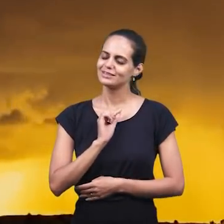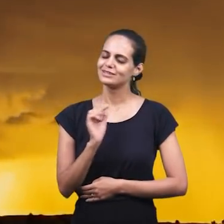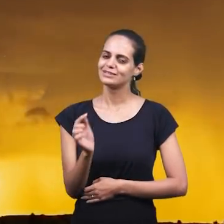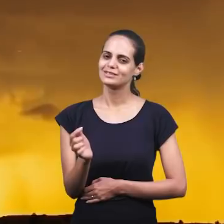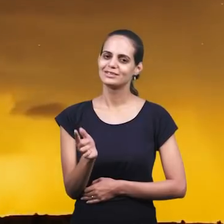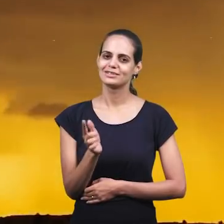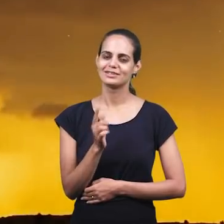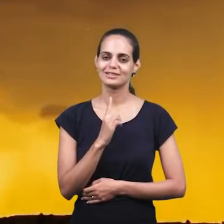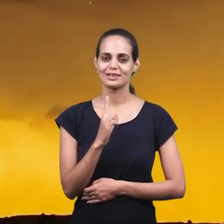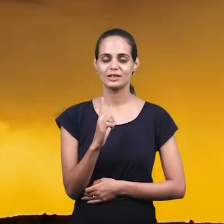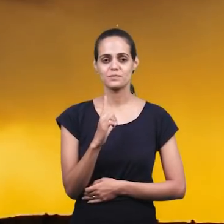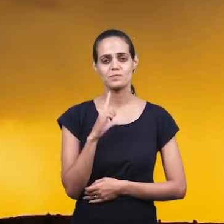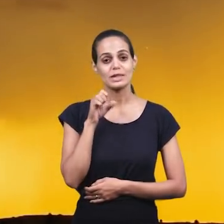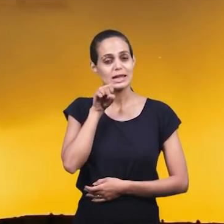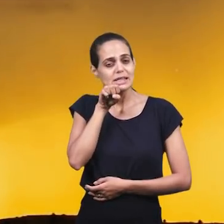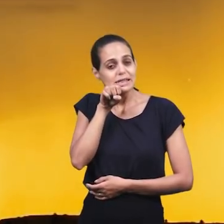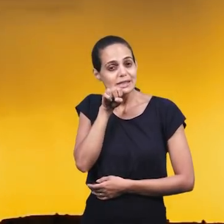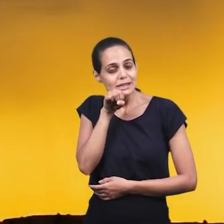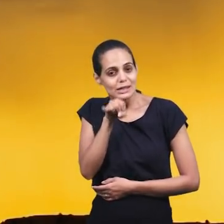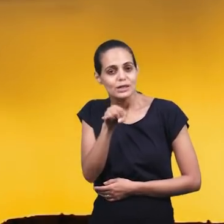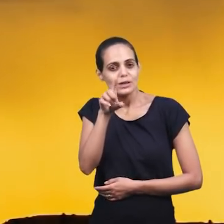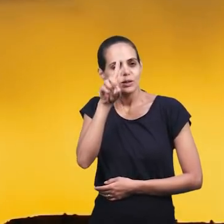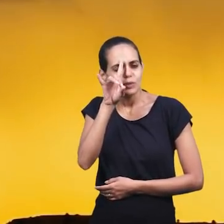Se um dia acaso